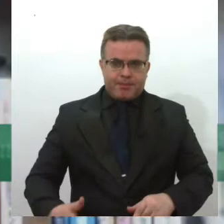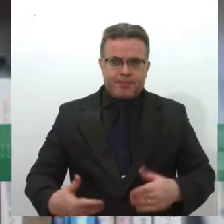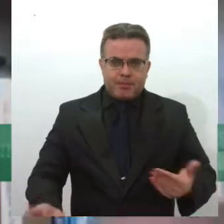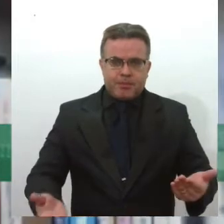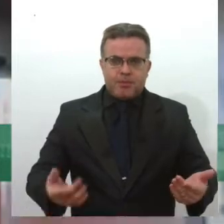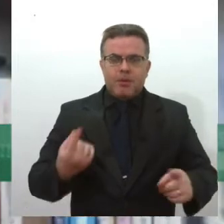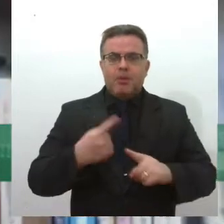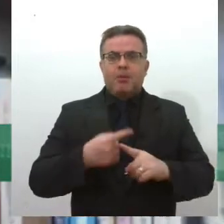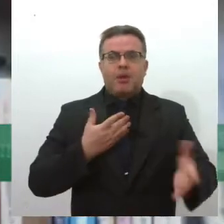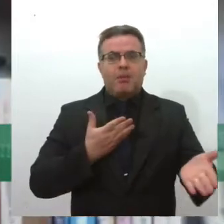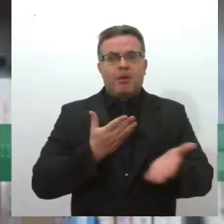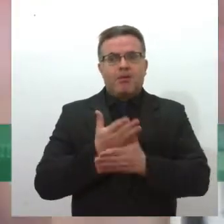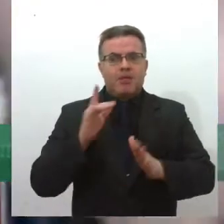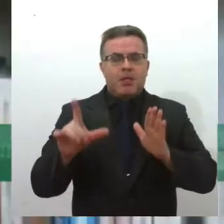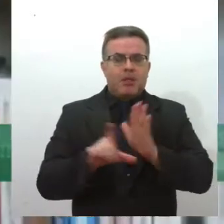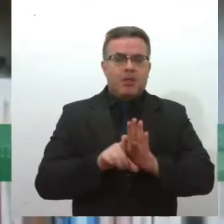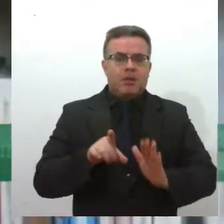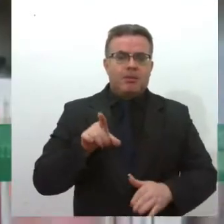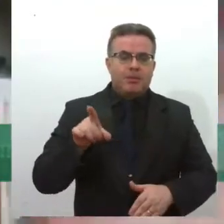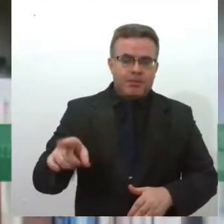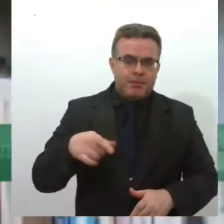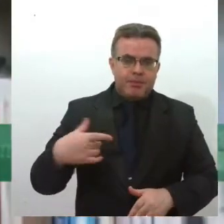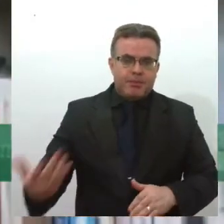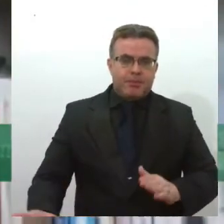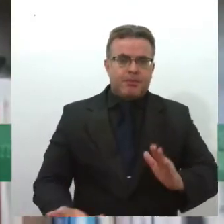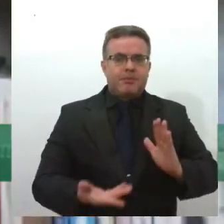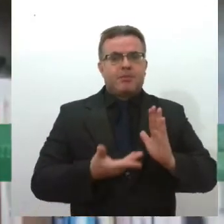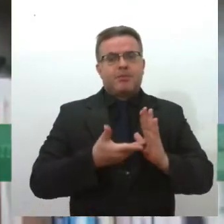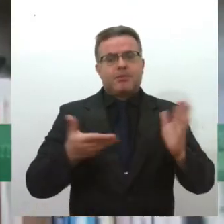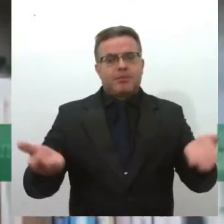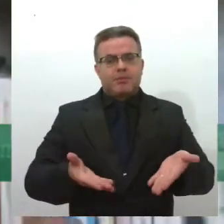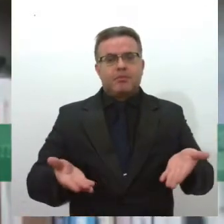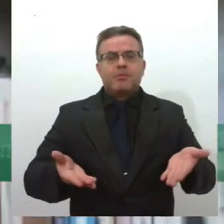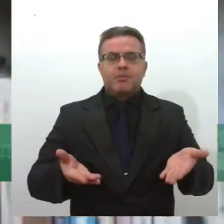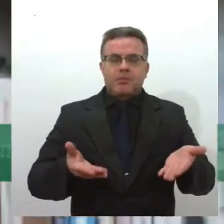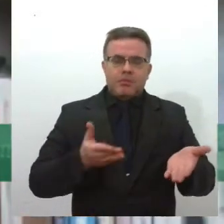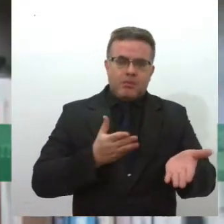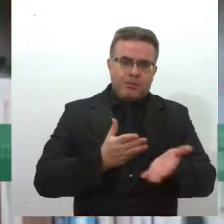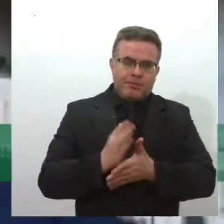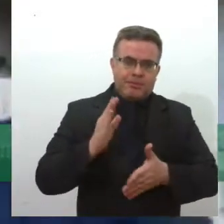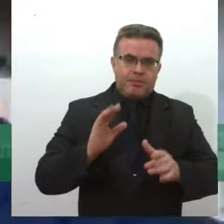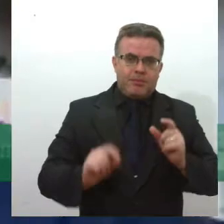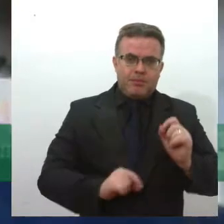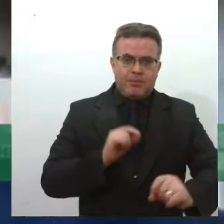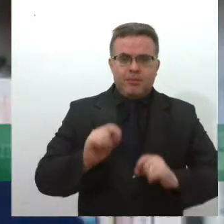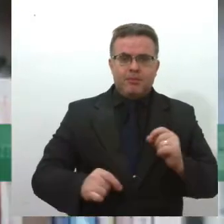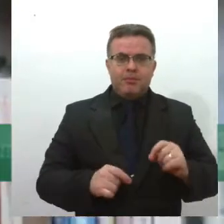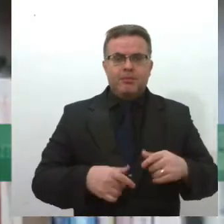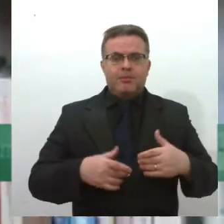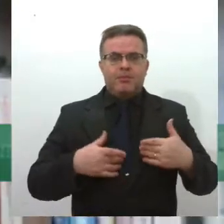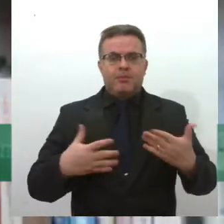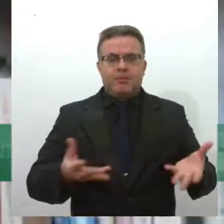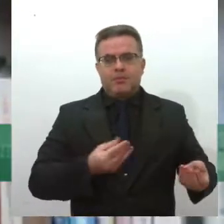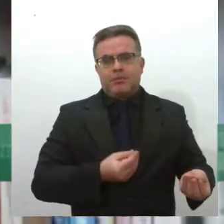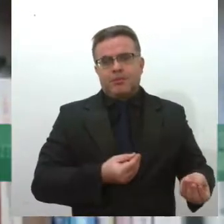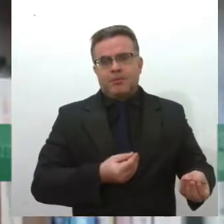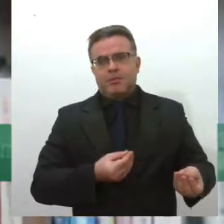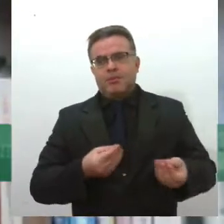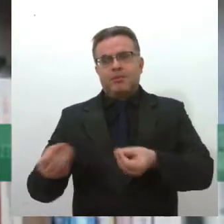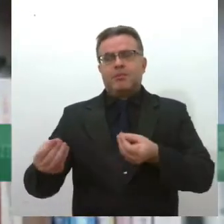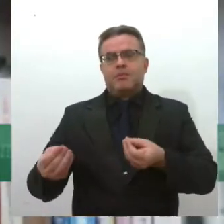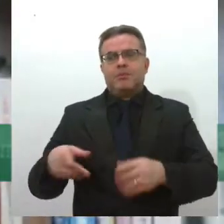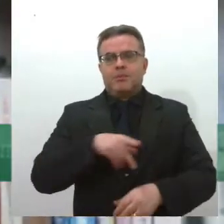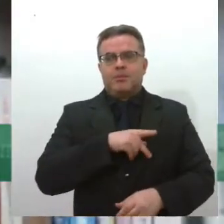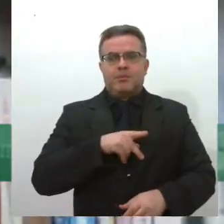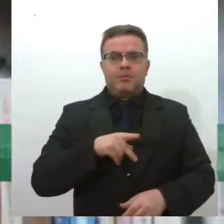Essa semana veio para a Câmara chancelou e nesse exato momento essa matéria está encaminhada ao presidente da